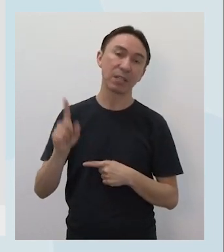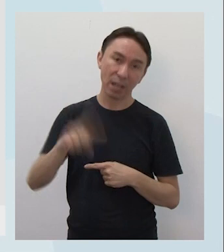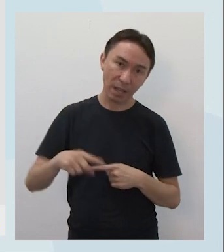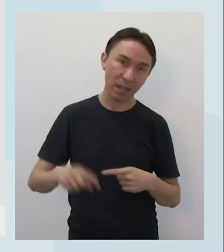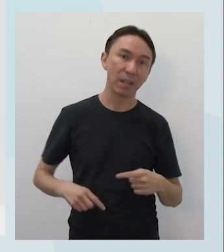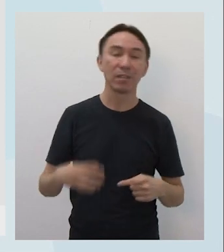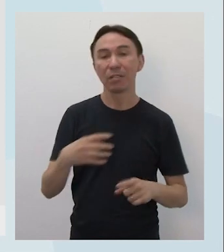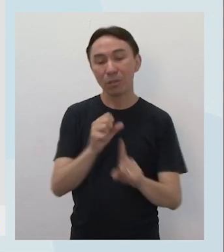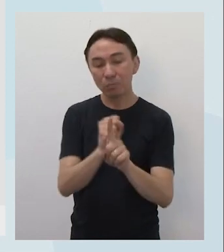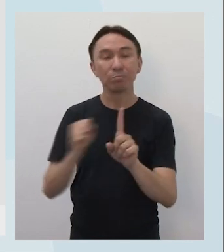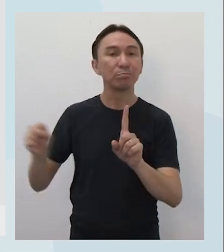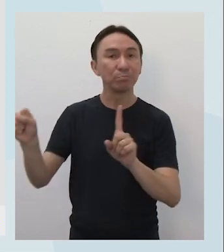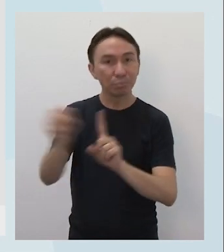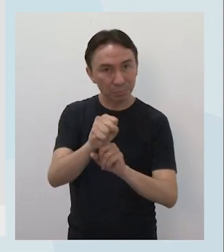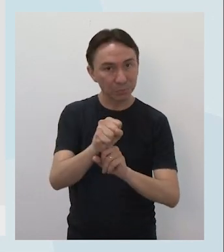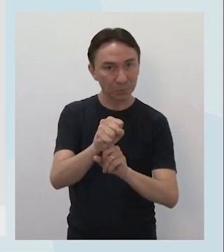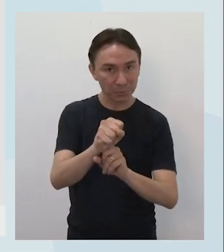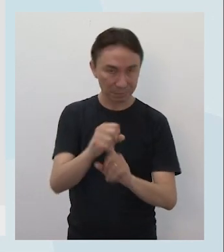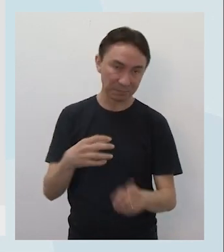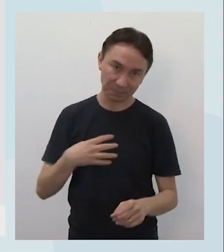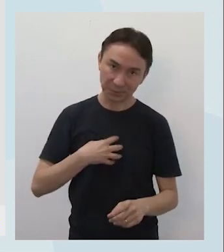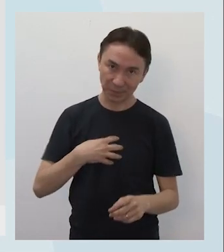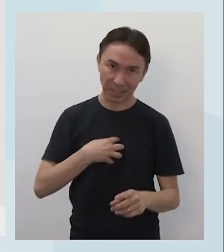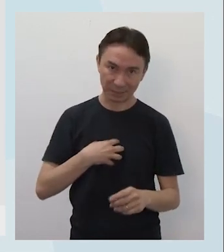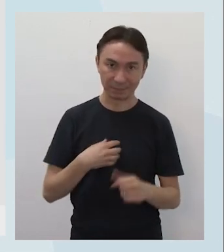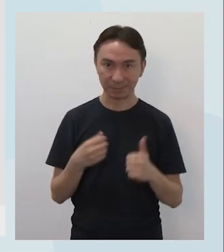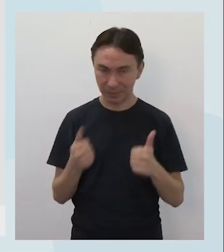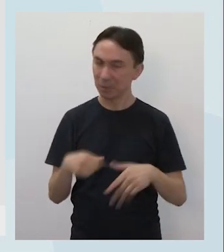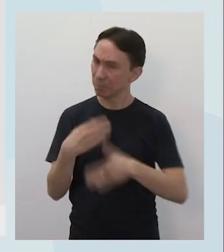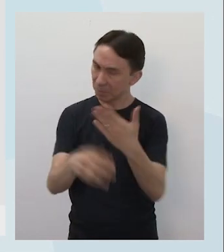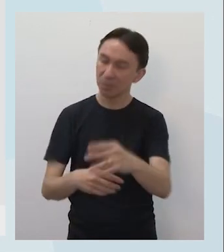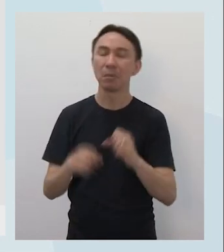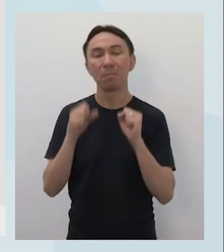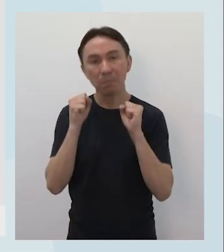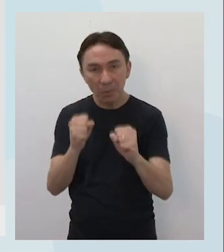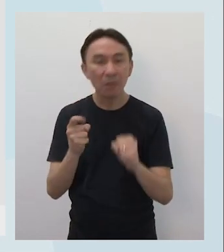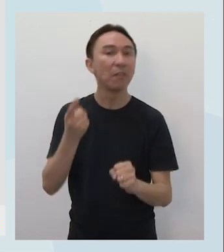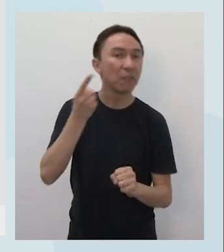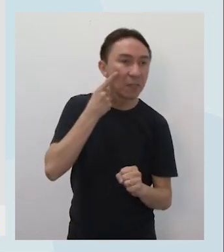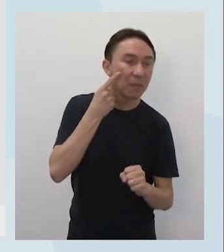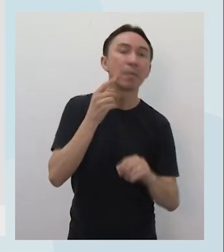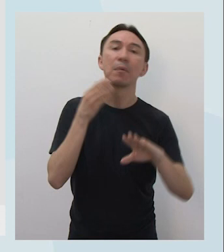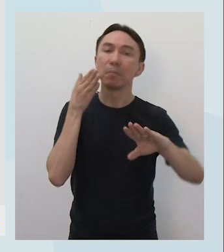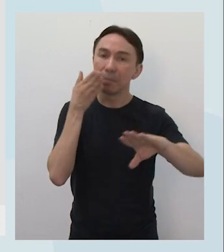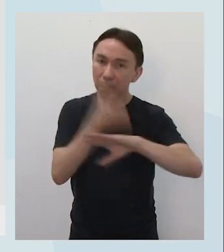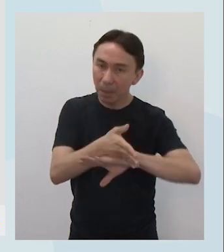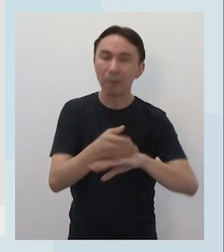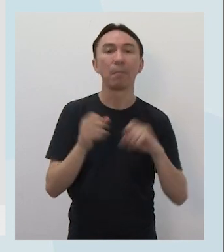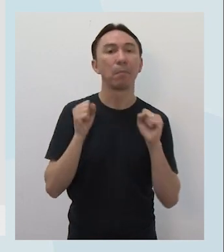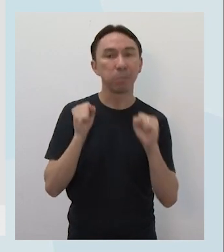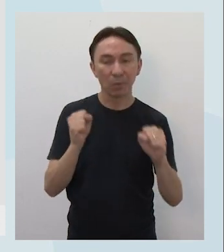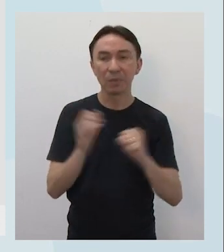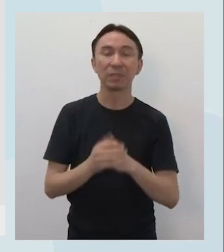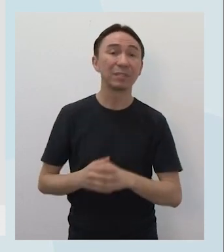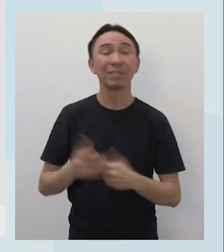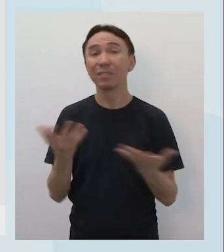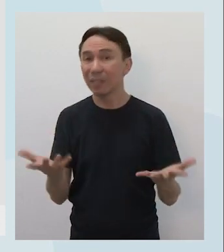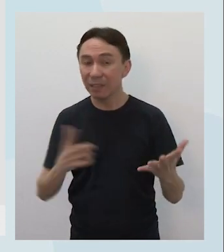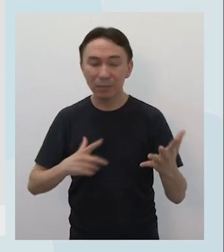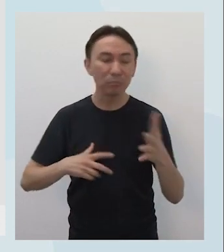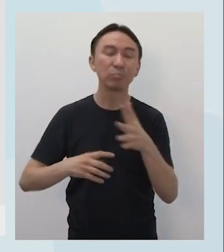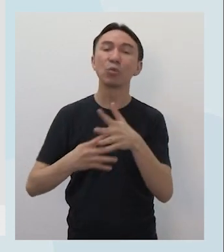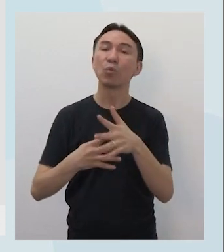nosso percurso no AVA, tá? Onde vocês também podem acessar. Para isso, como comentei, realizamos 5 rodas de conversa, onde em